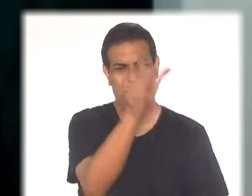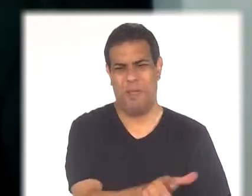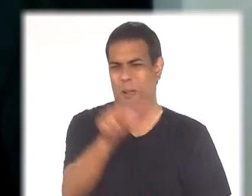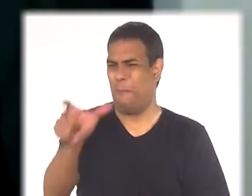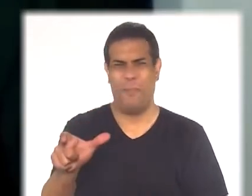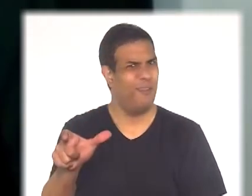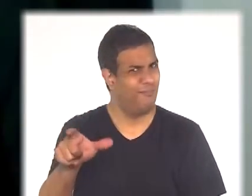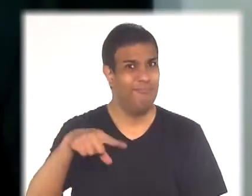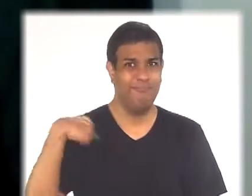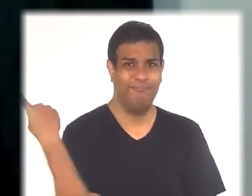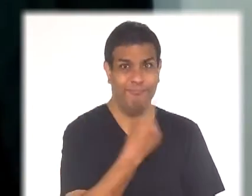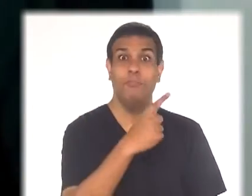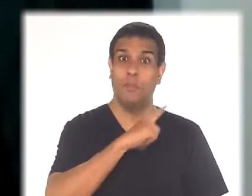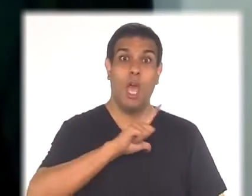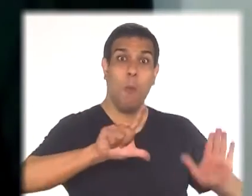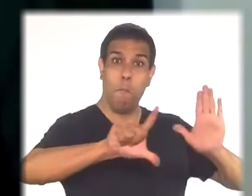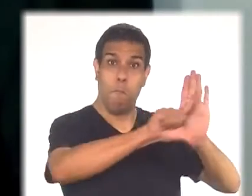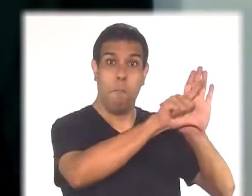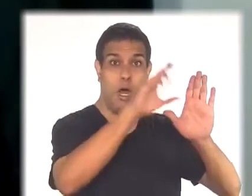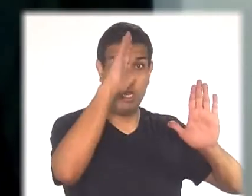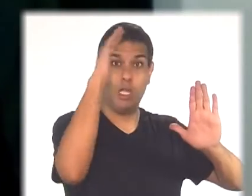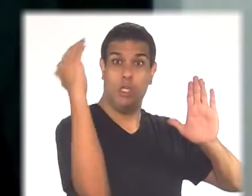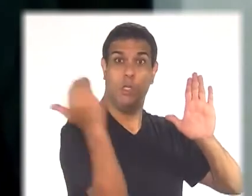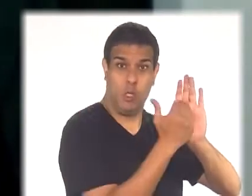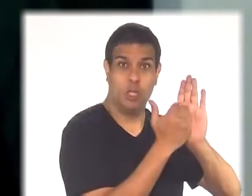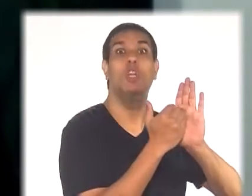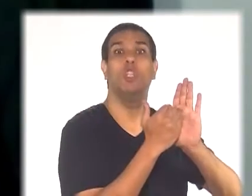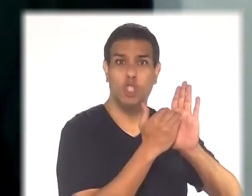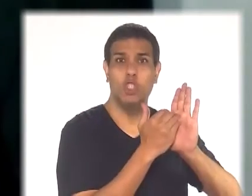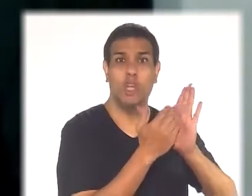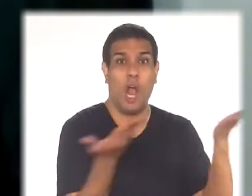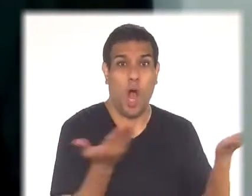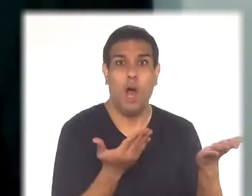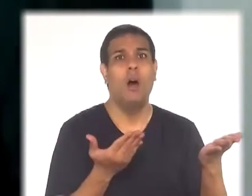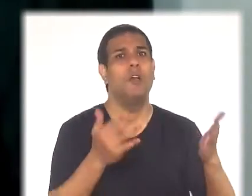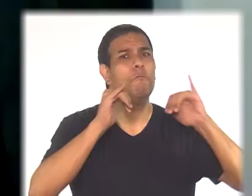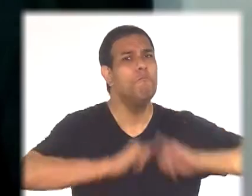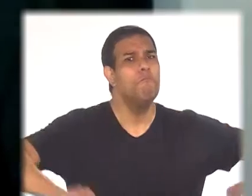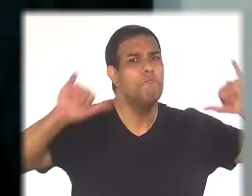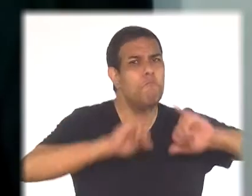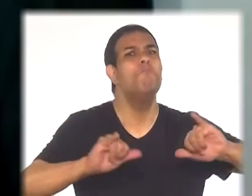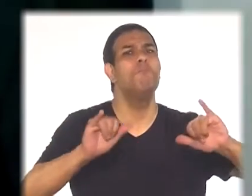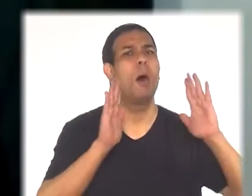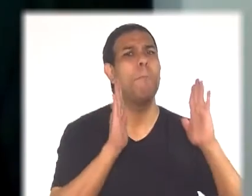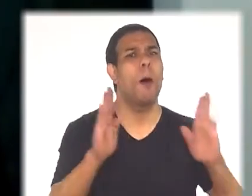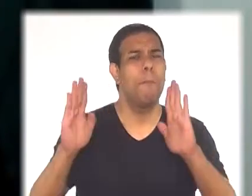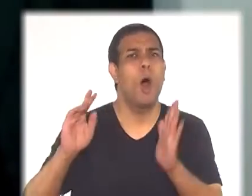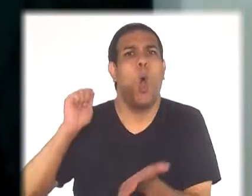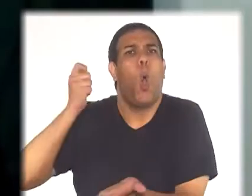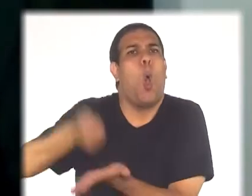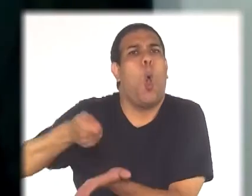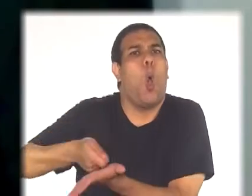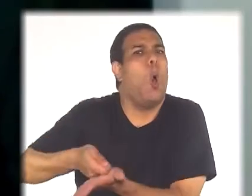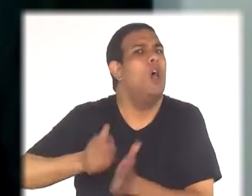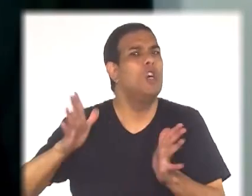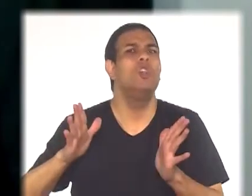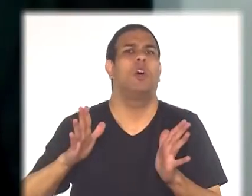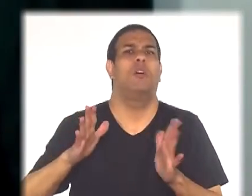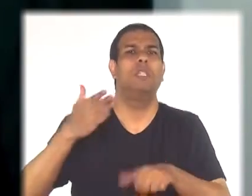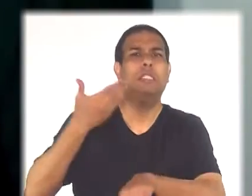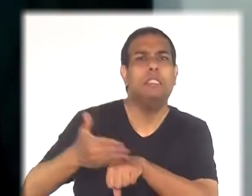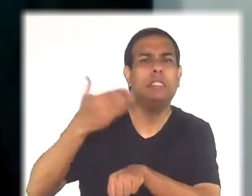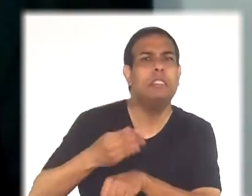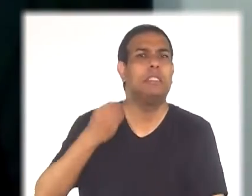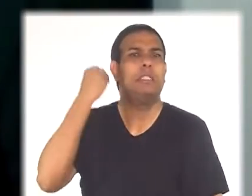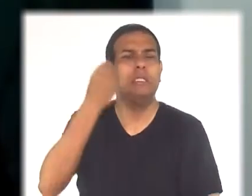uma proteção individual, né? Uhum. Nós temos uma lei já que permite, frente à emergência sanitária, né, uma série de questões